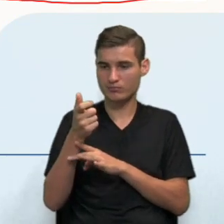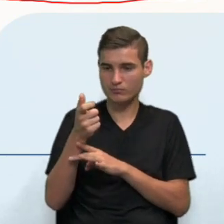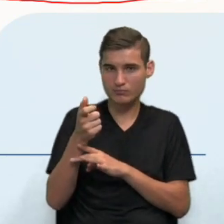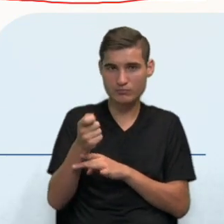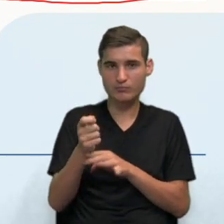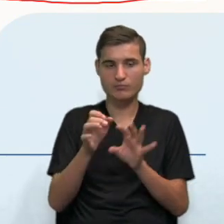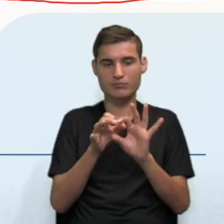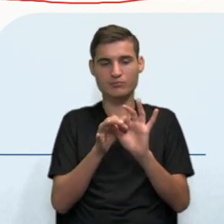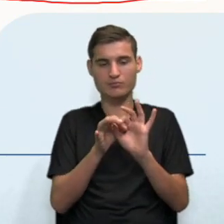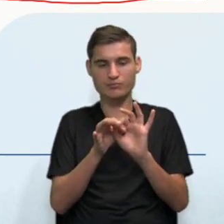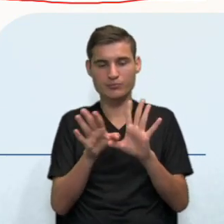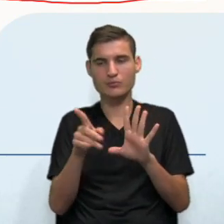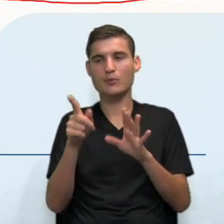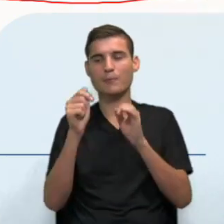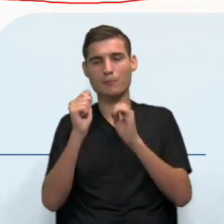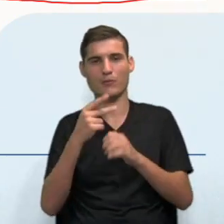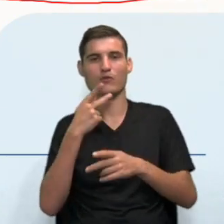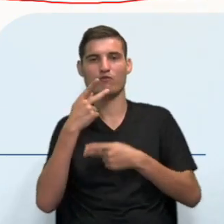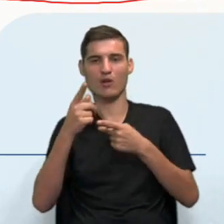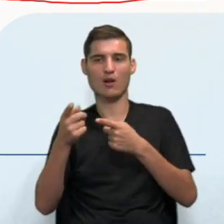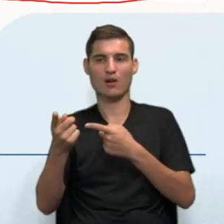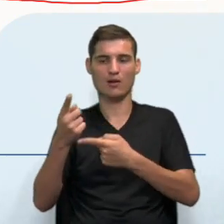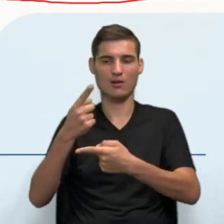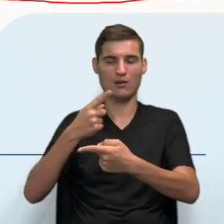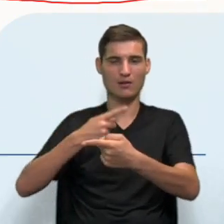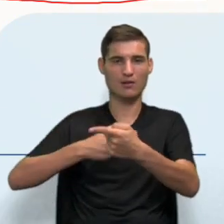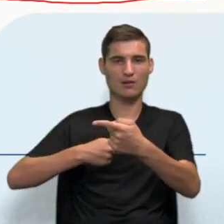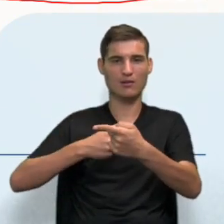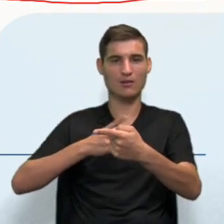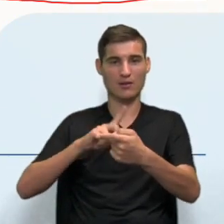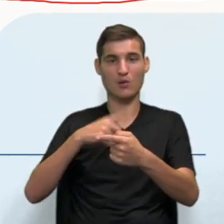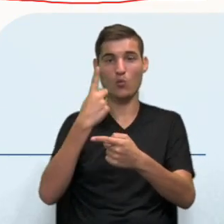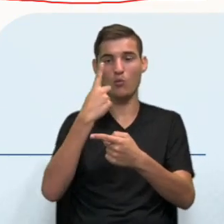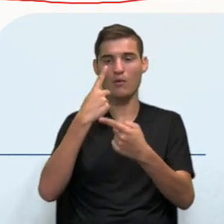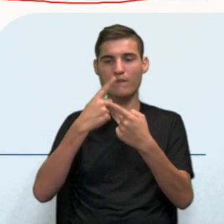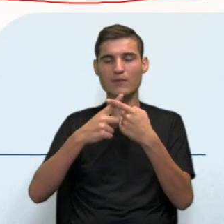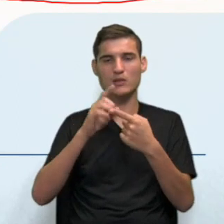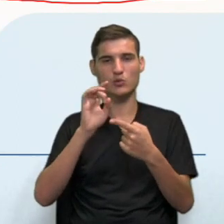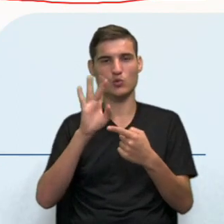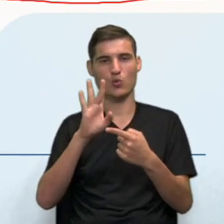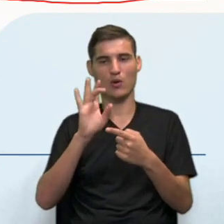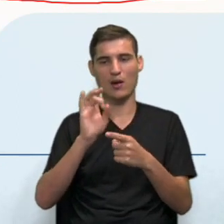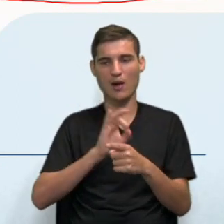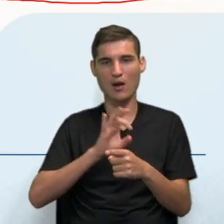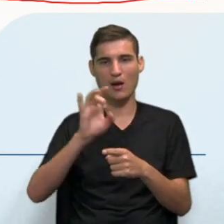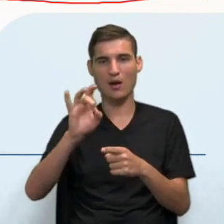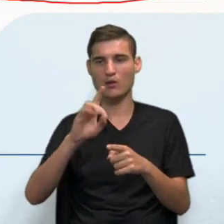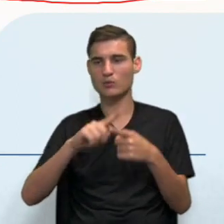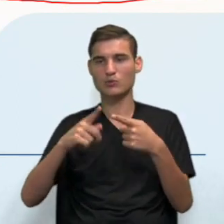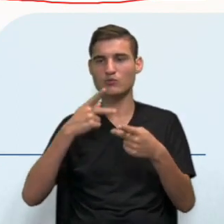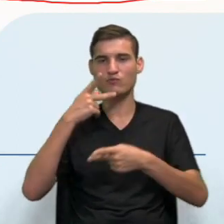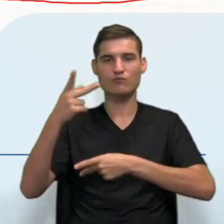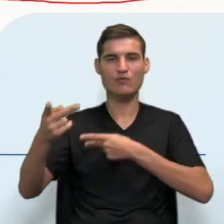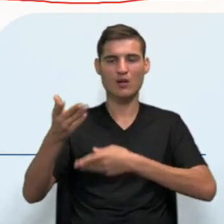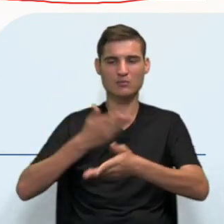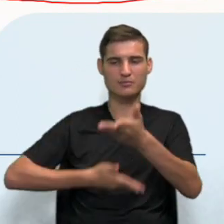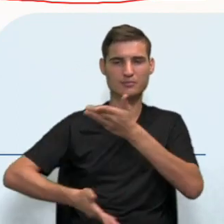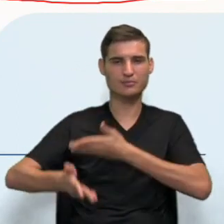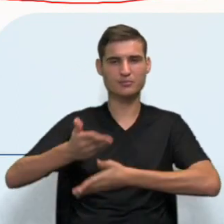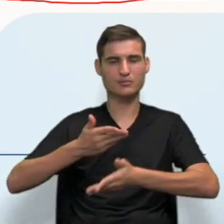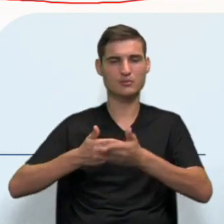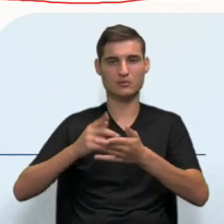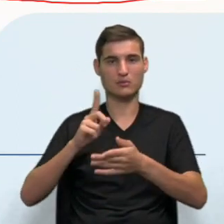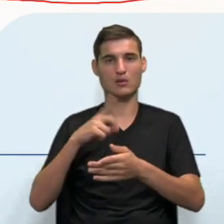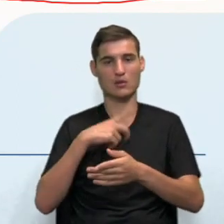canal tem que estar desocupado e ele vai falar. Então, a transmissão ocorre em um sentido de cada vez. Então, por isso aqui a gente tem